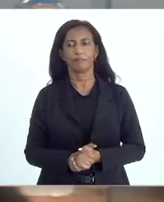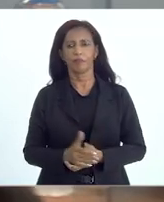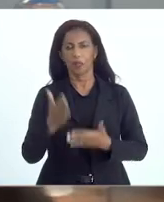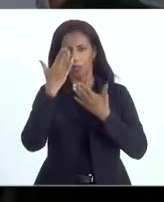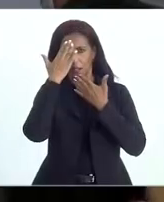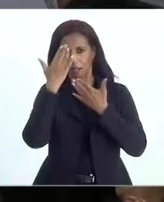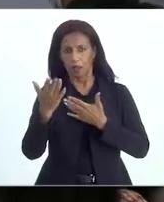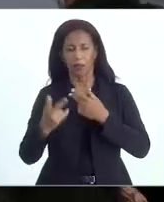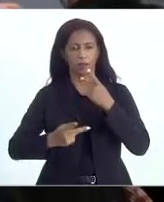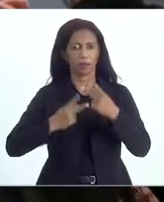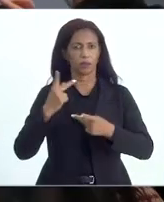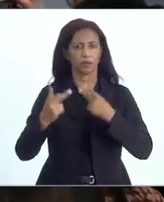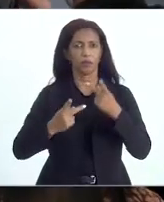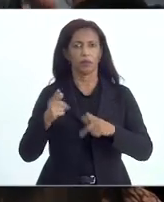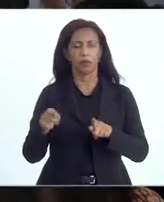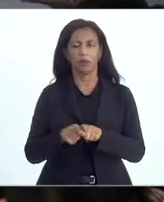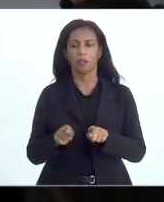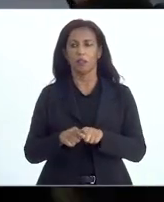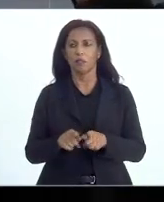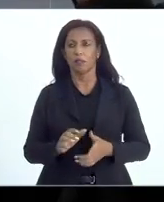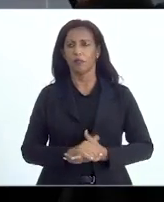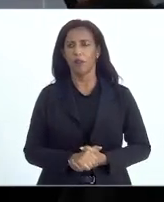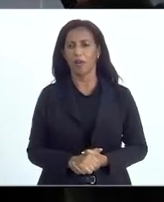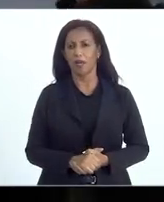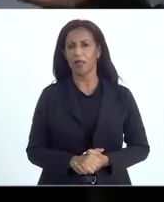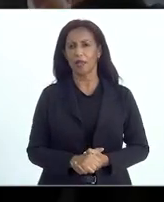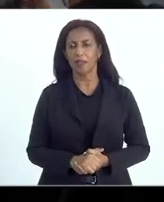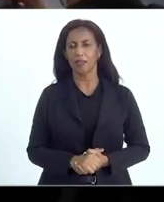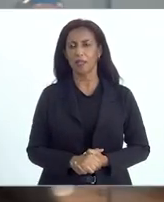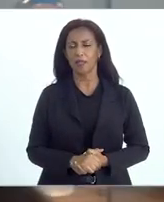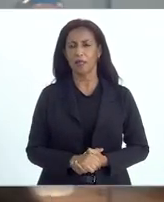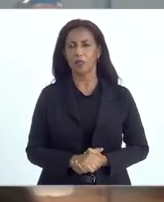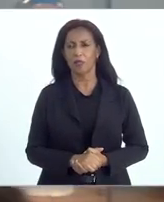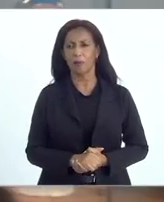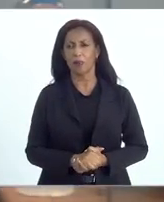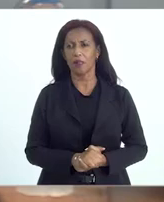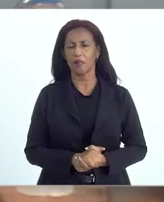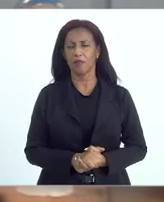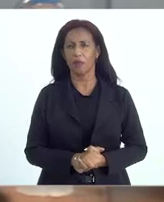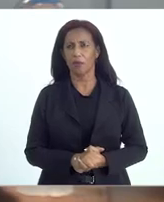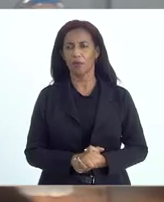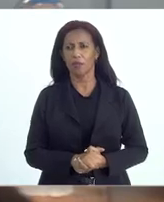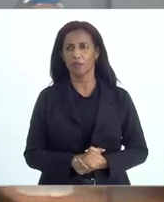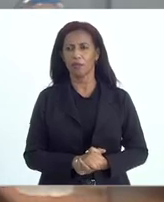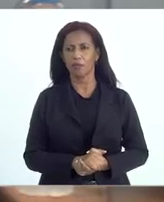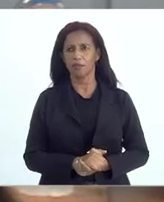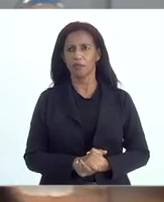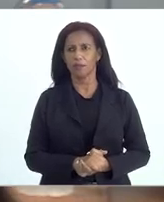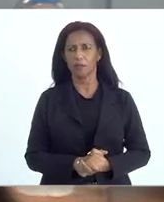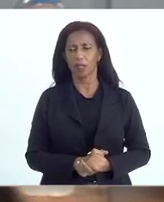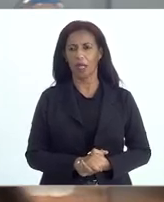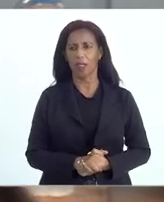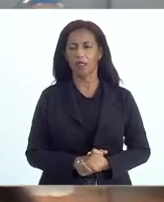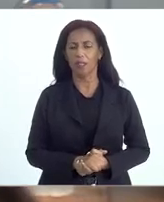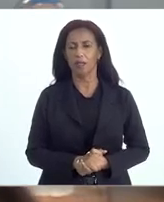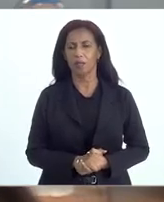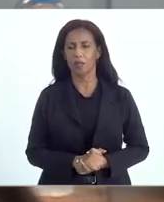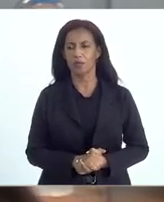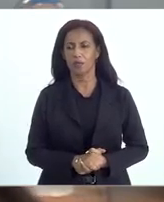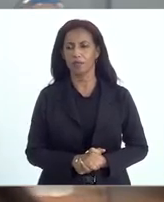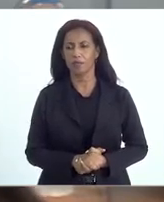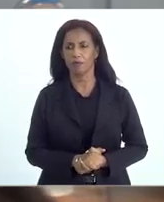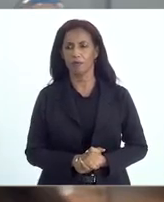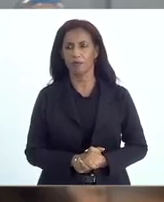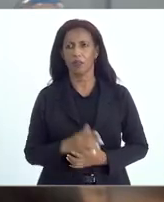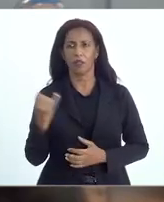agradecer suas palavras também Não deixe passar a palavra para o corpo de bombeiros Coronel Leandro e também para o Coronel Neto